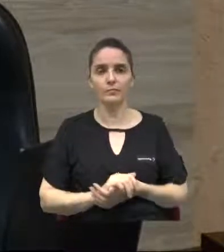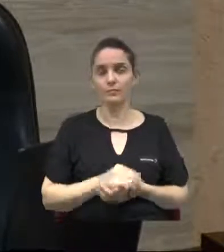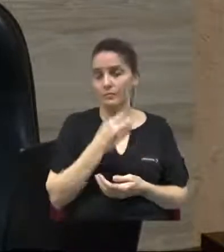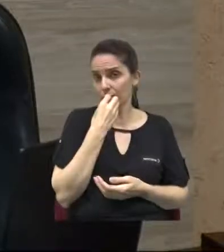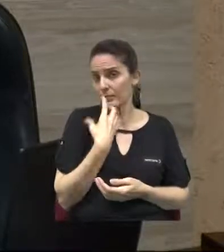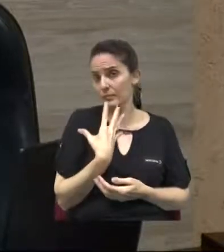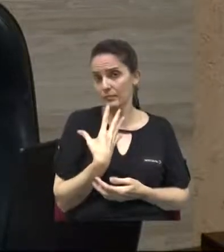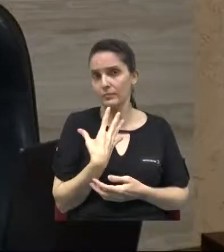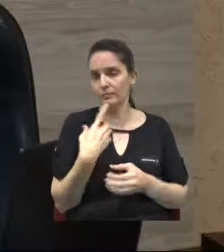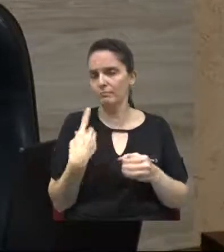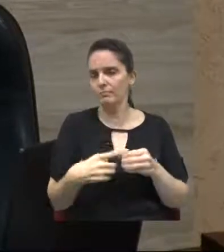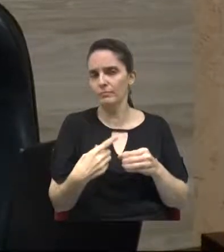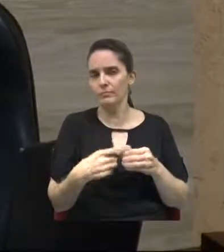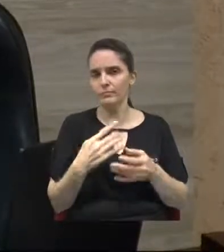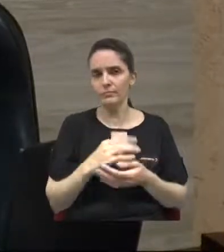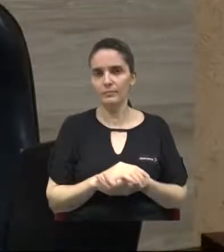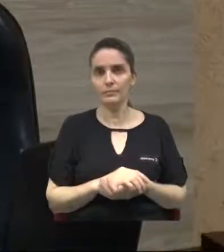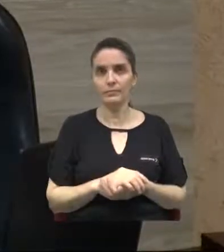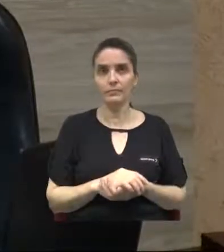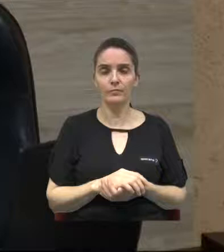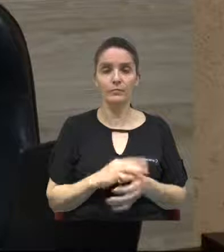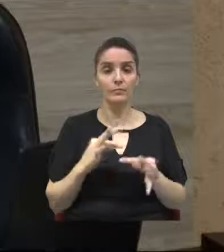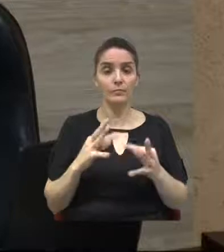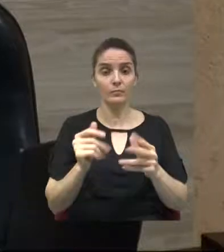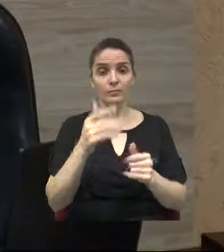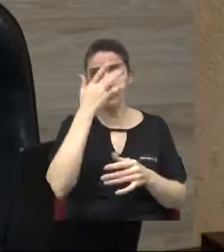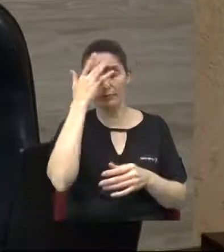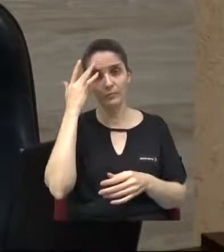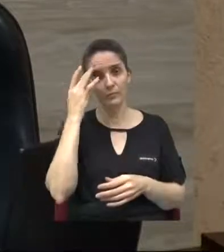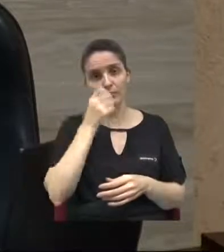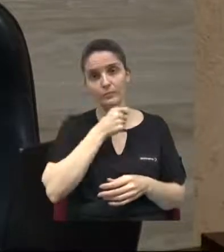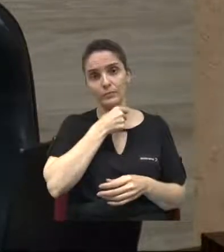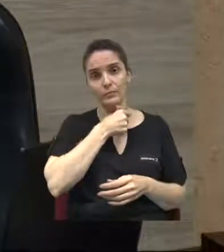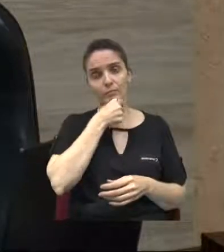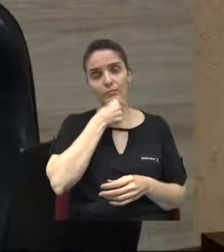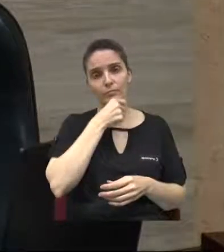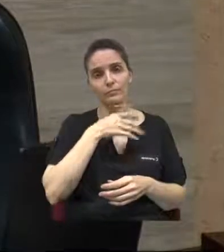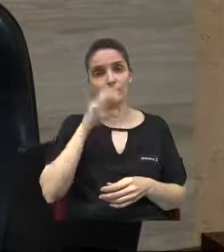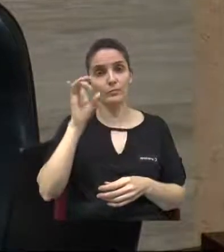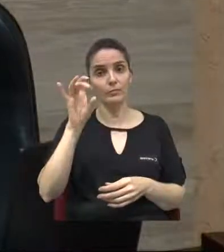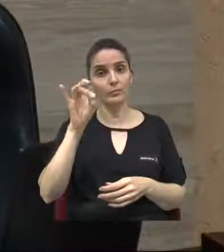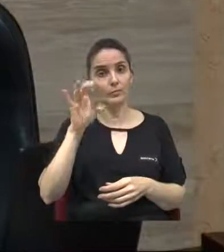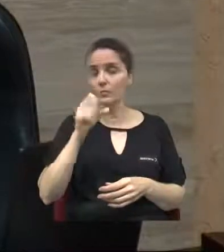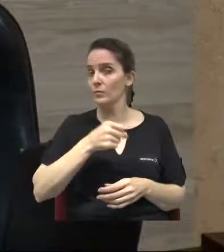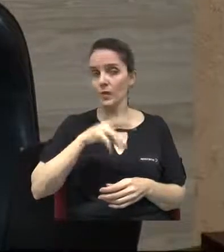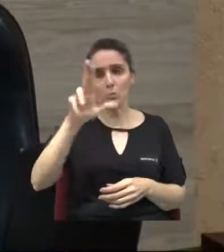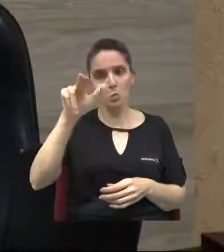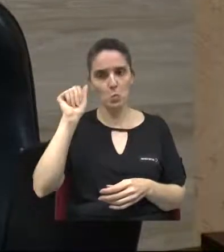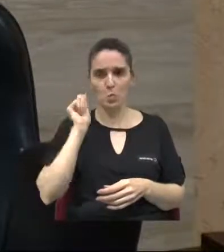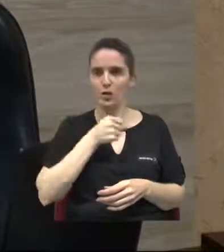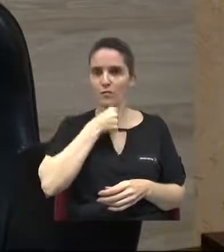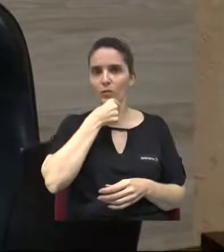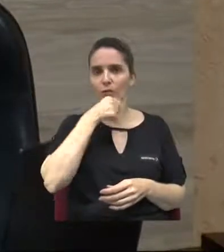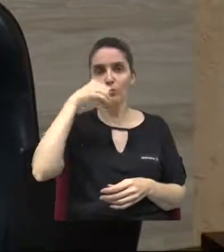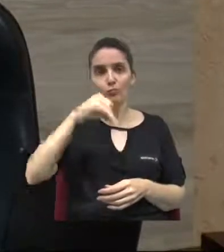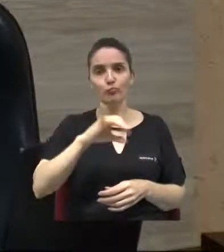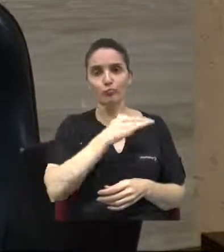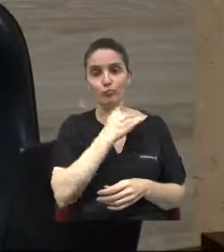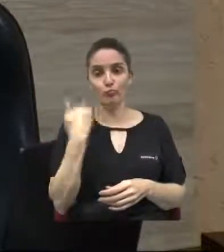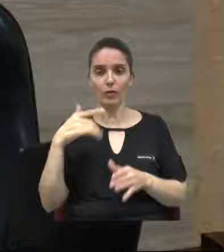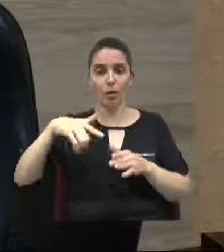Por certo, só não envelhece aquele que morre antes. Então, todos aqui queremos envelhecer.